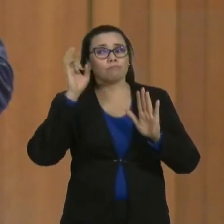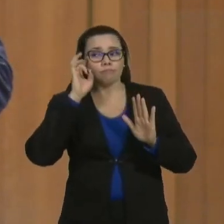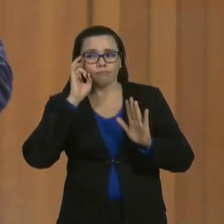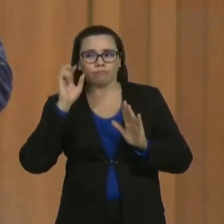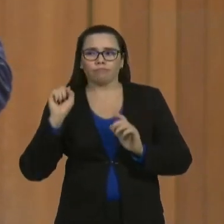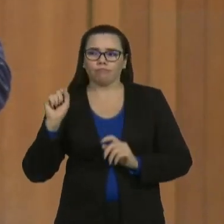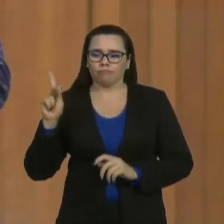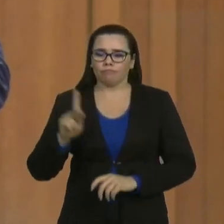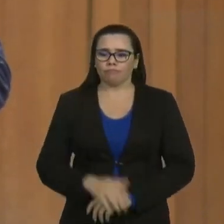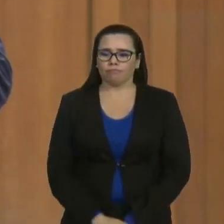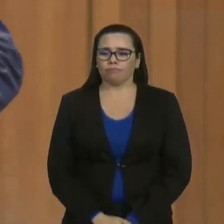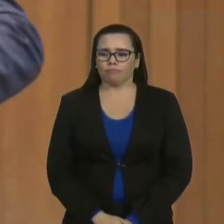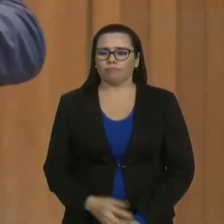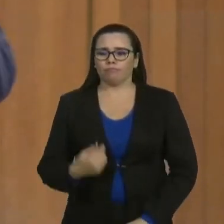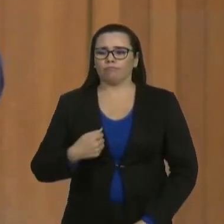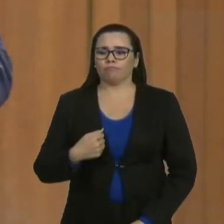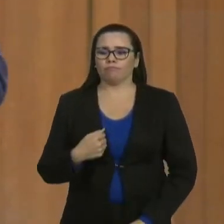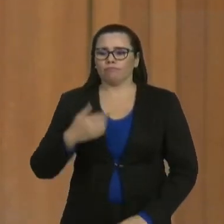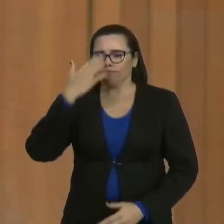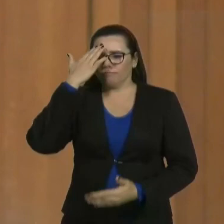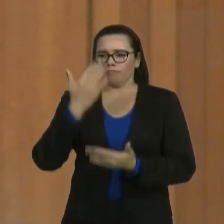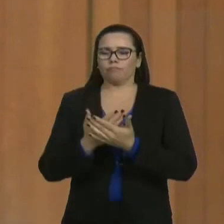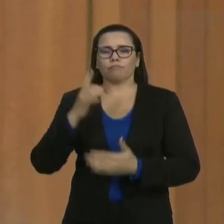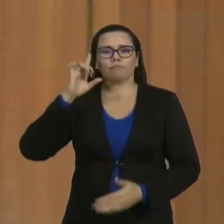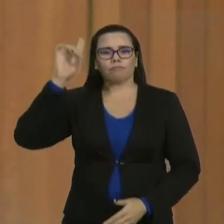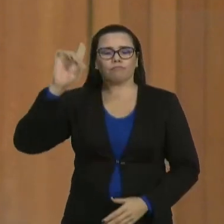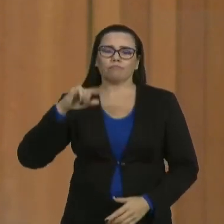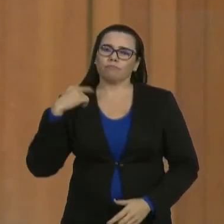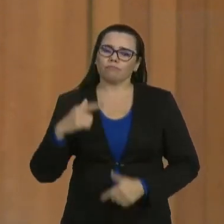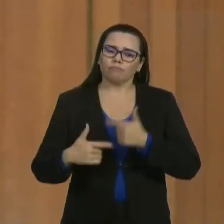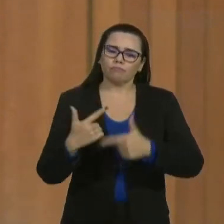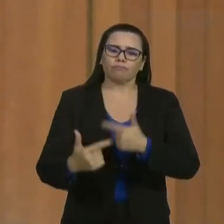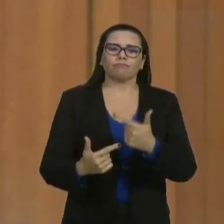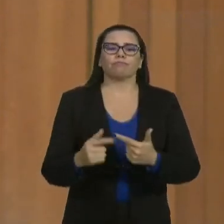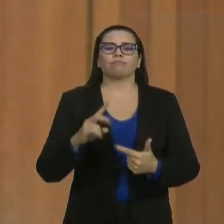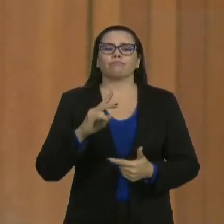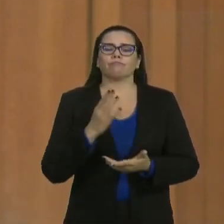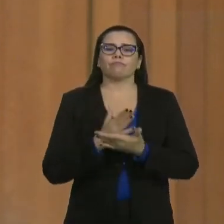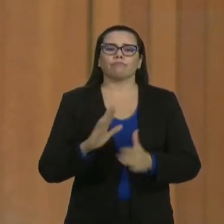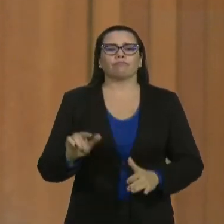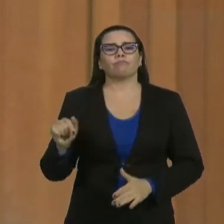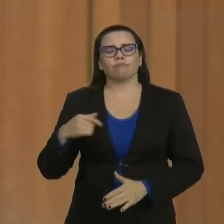luta já está próxima ao fim e, com certeza, com a vitória de vocês. Que Deus abençoe vocês.